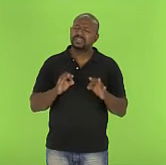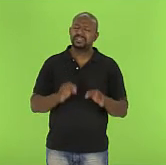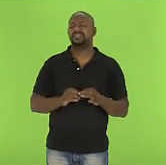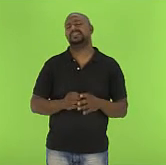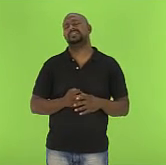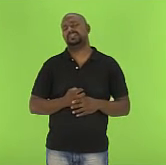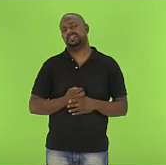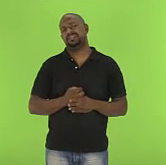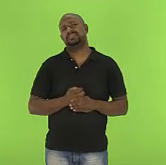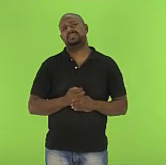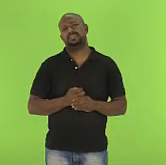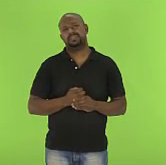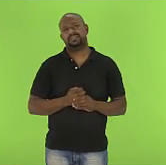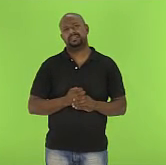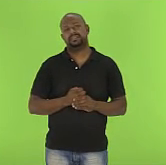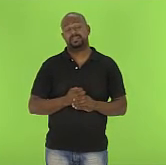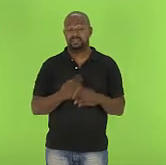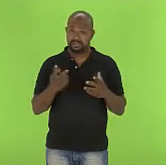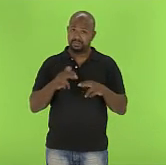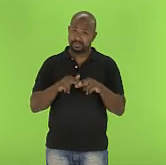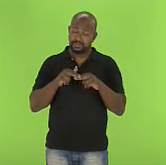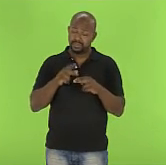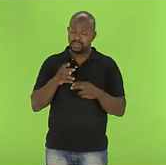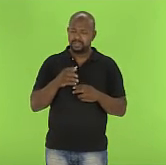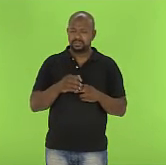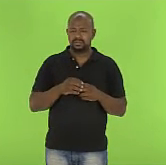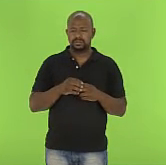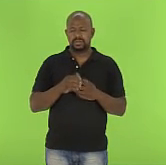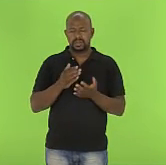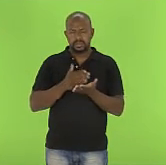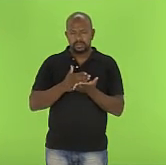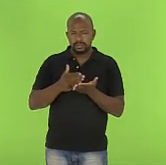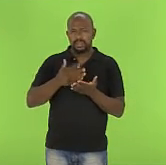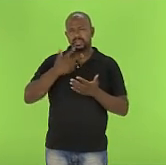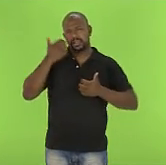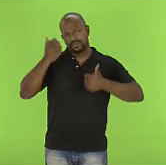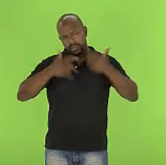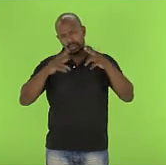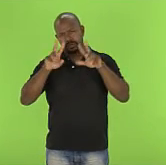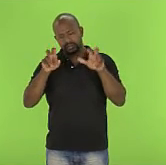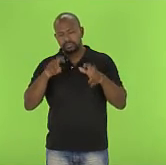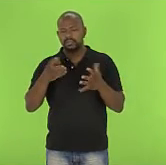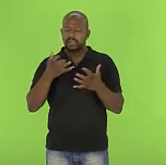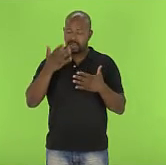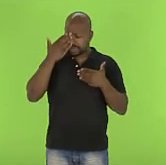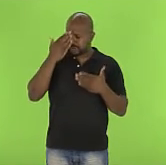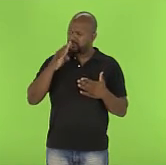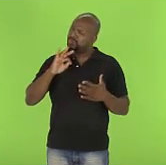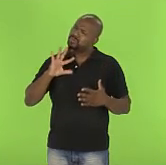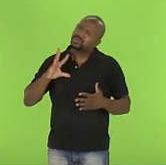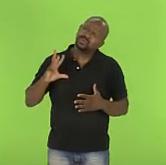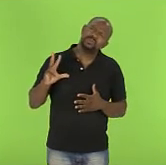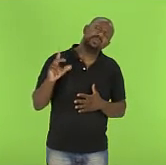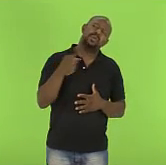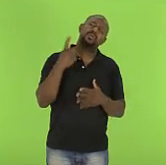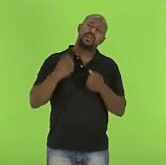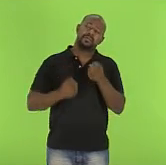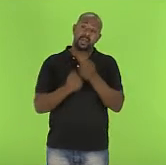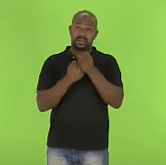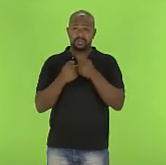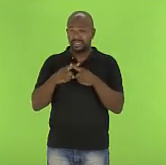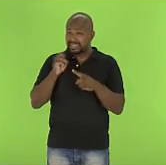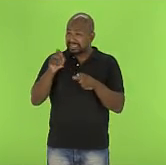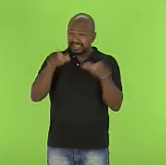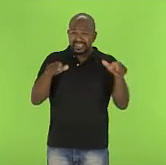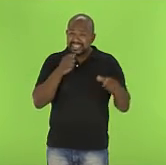Não tenha dúvida. E por isso, começando a falar sobre isso, é que eu quero agradecer a todos os nossos